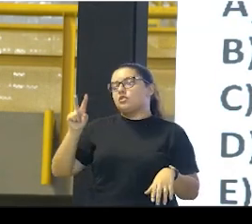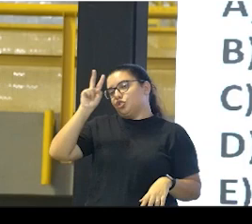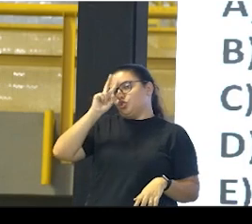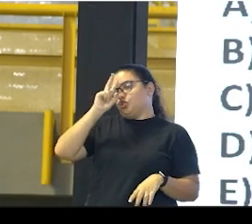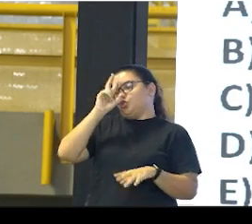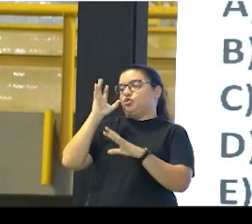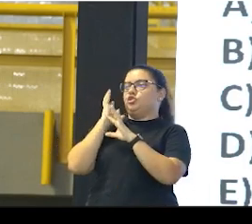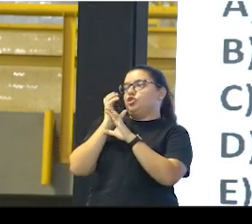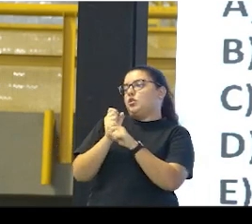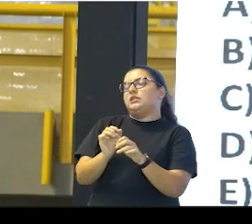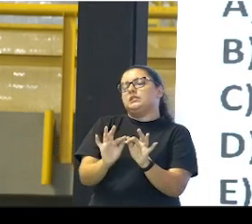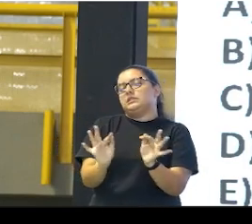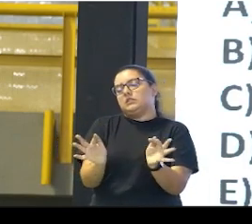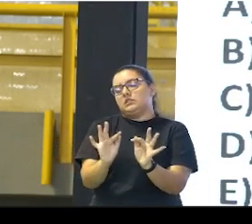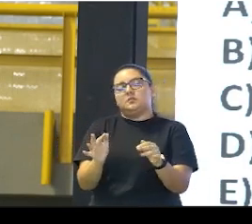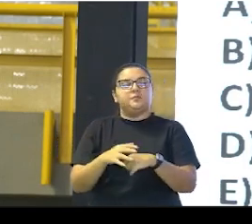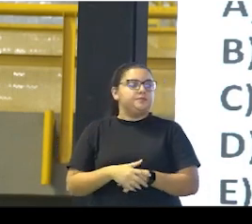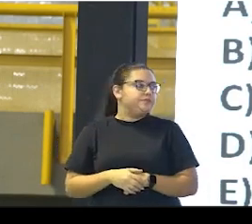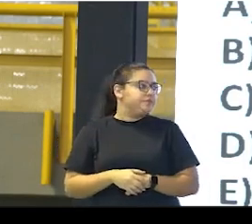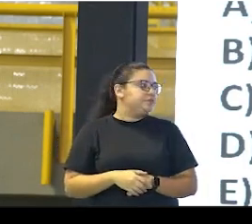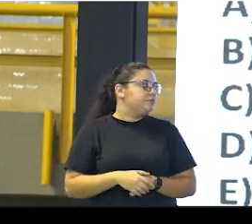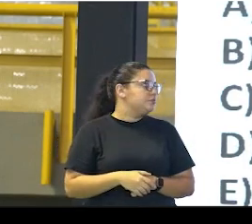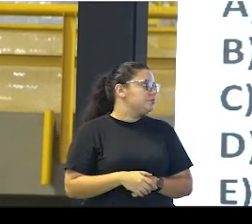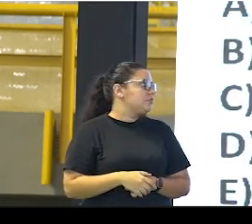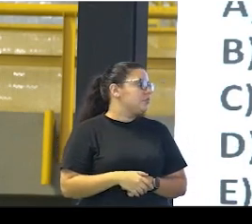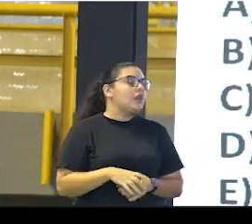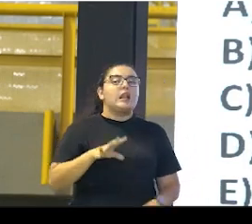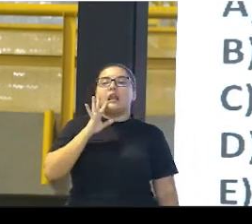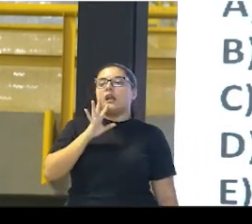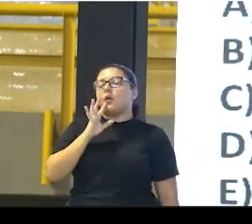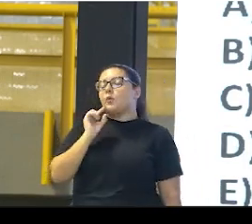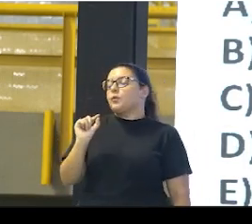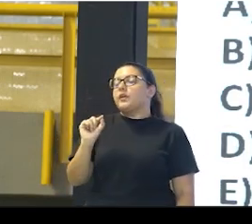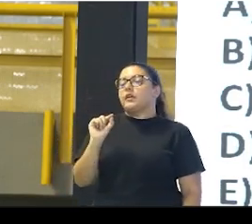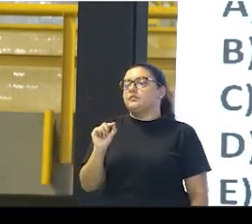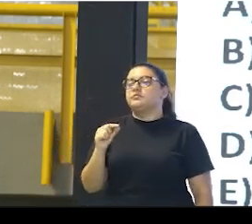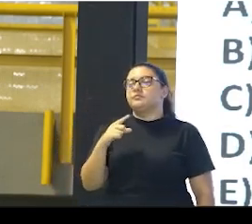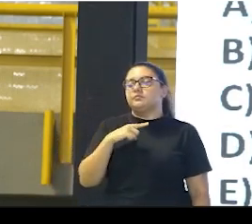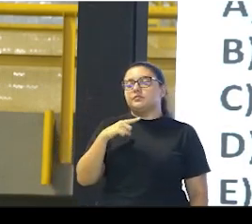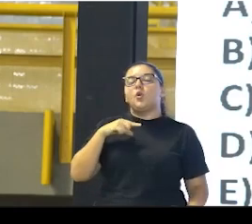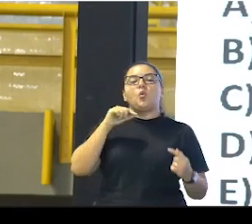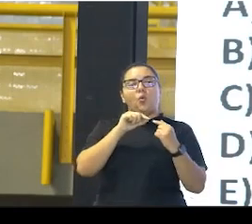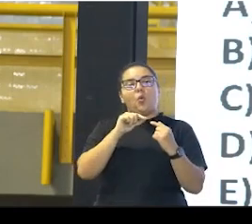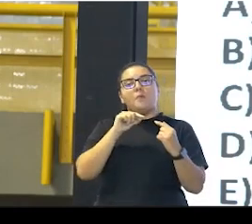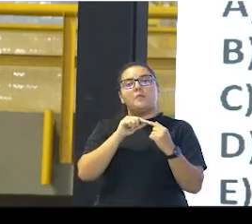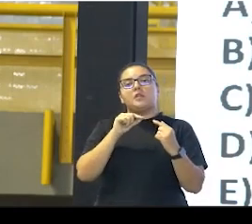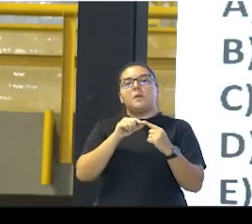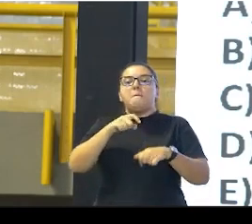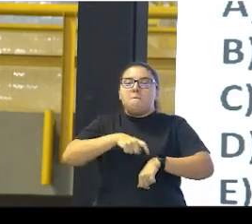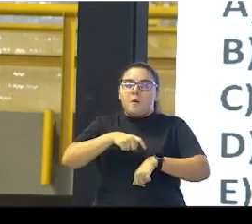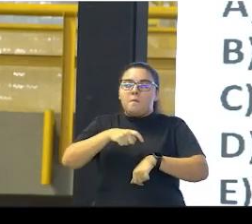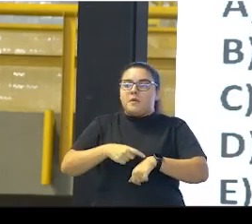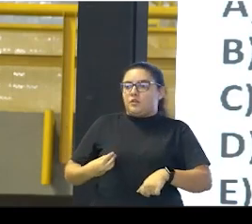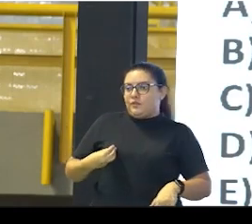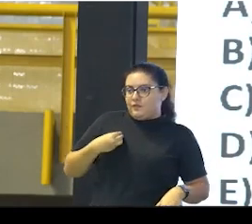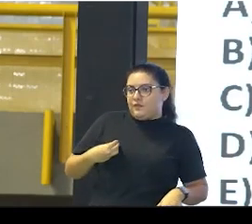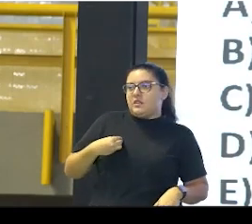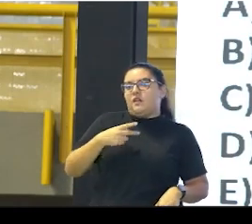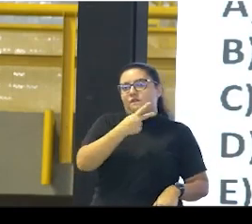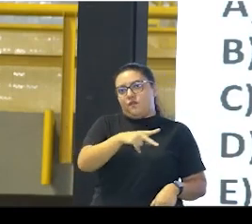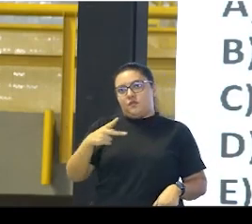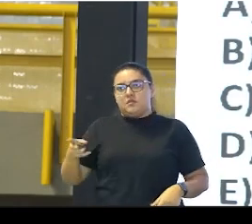o cateto oposto ao ângulo de 30 graus é sempre a metade da hipotenusa. Outra